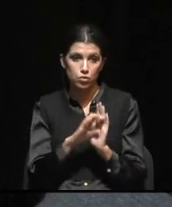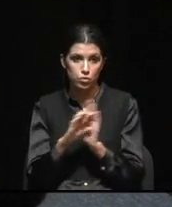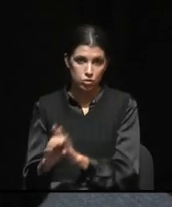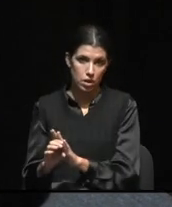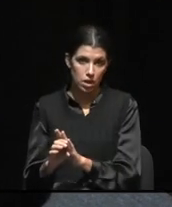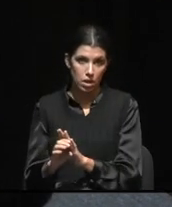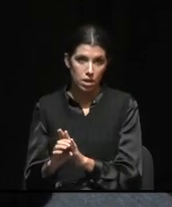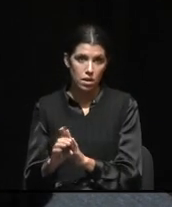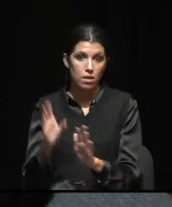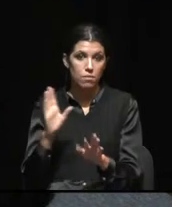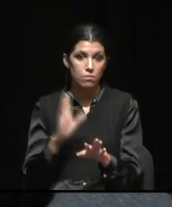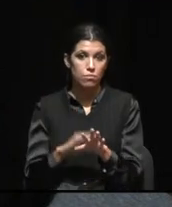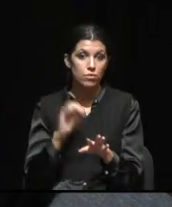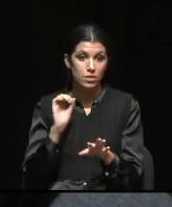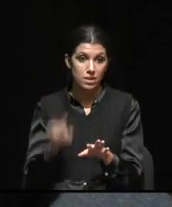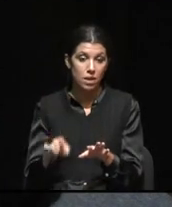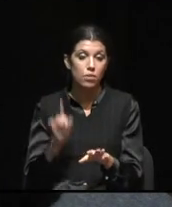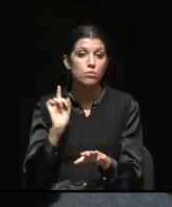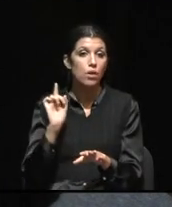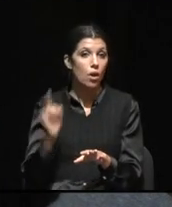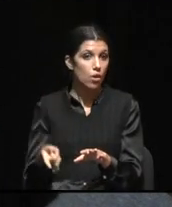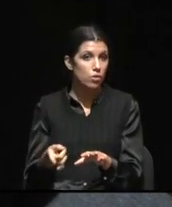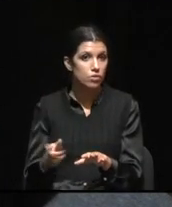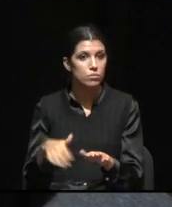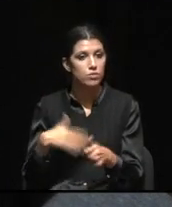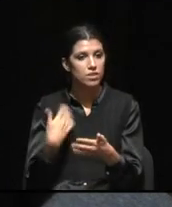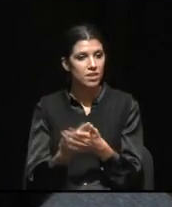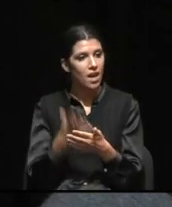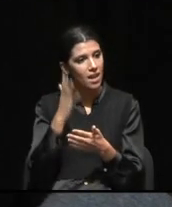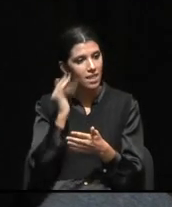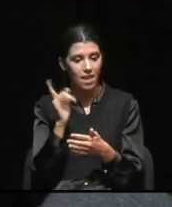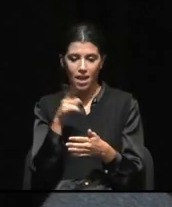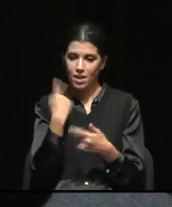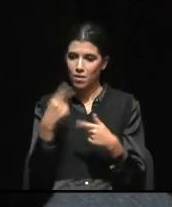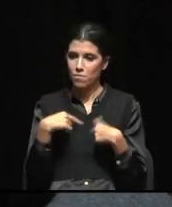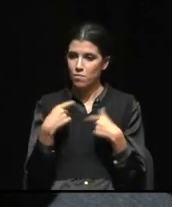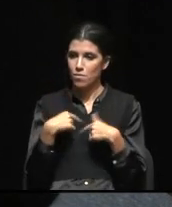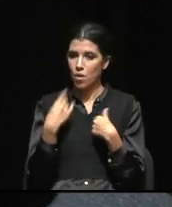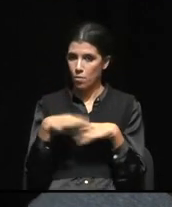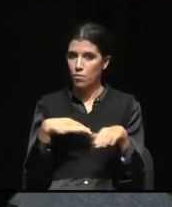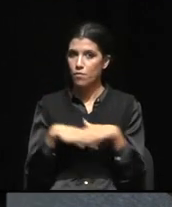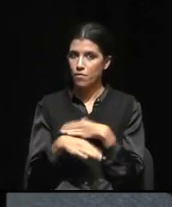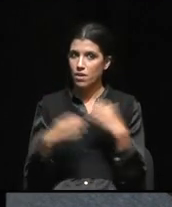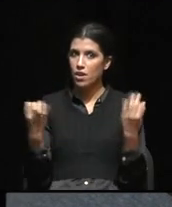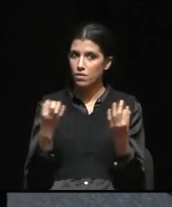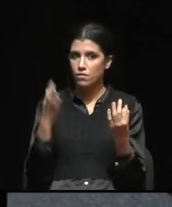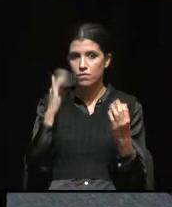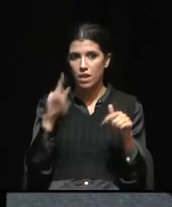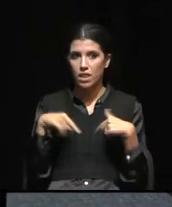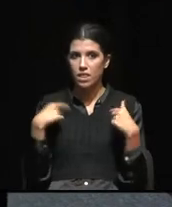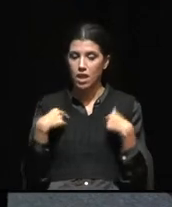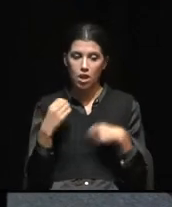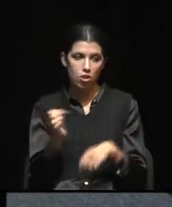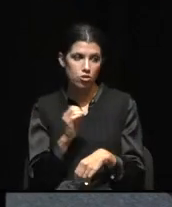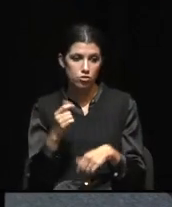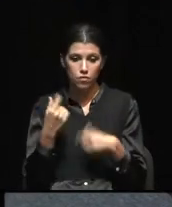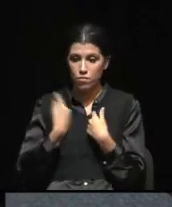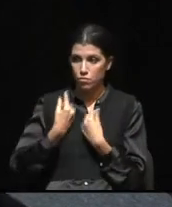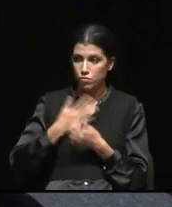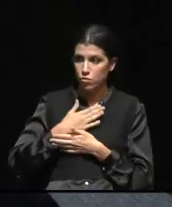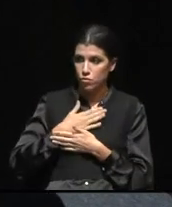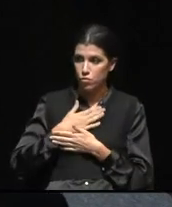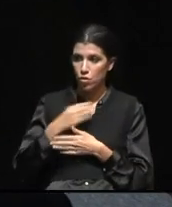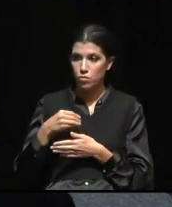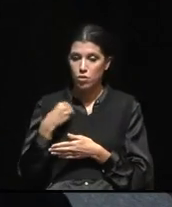cha precisamente para darem ideia que eles próprios é que T as iniciativas mas não tem fomos nós que